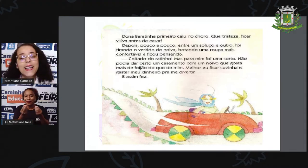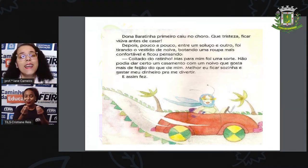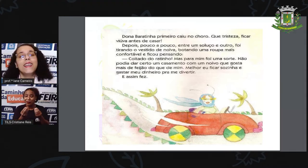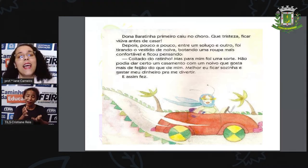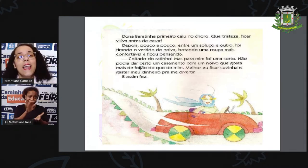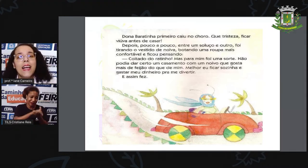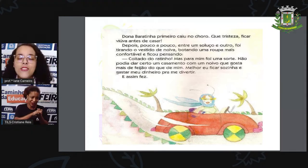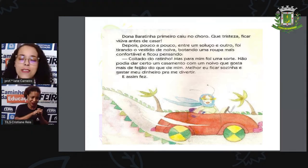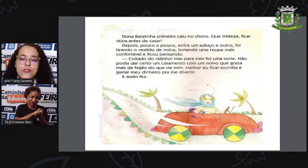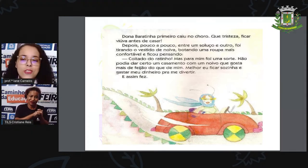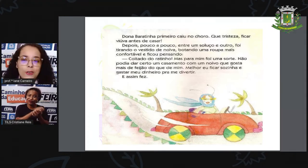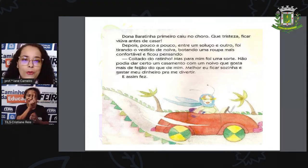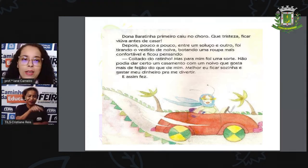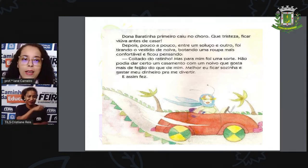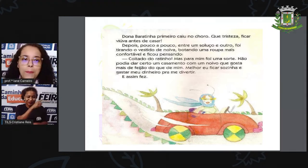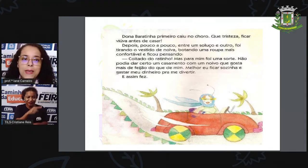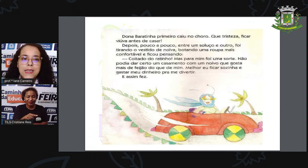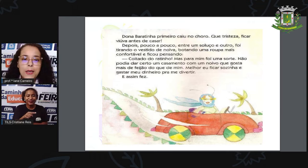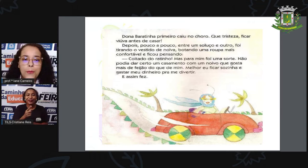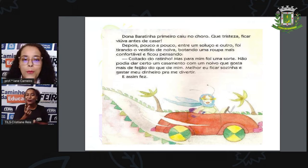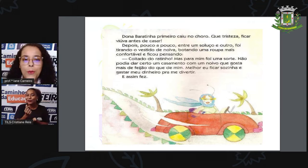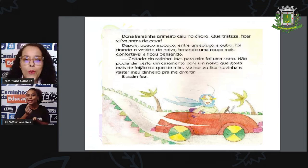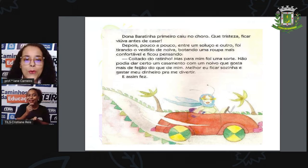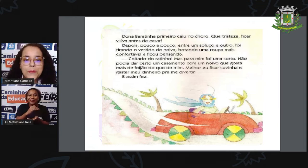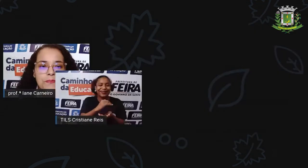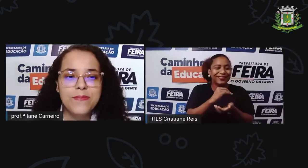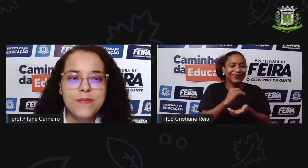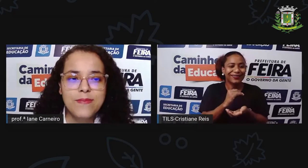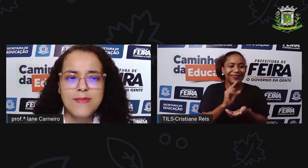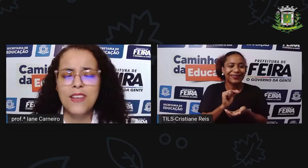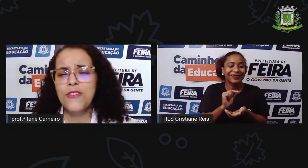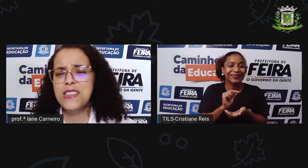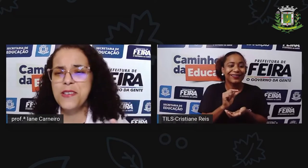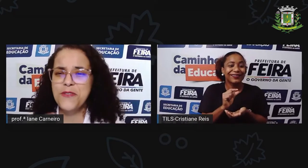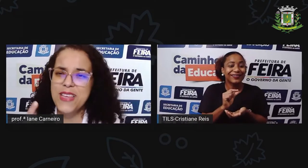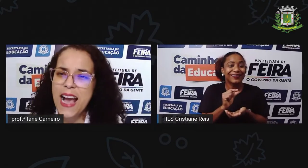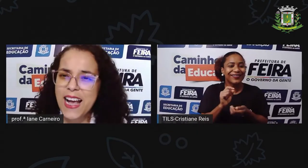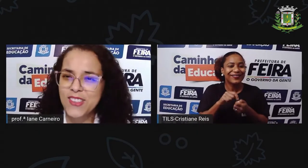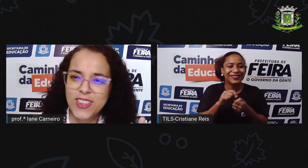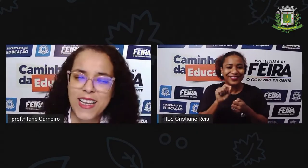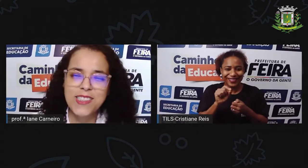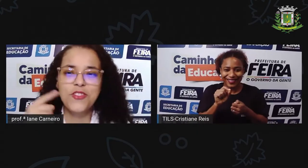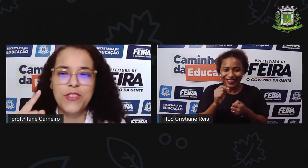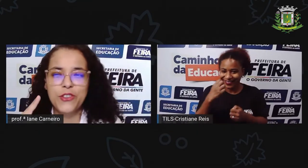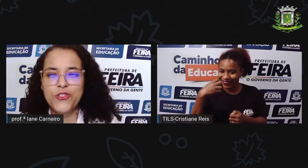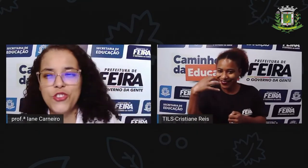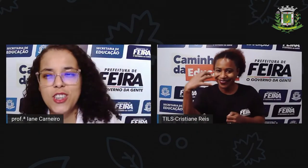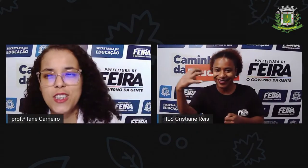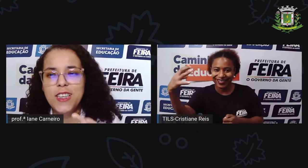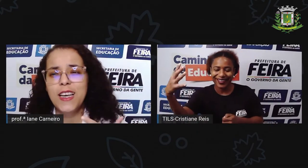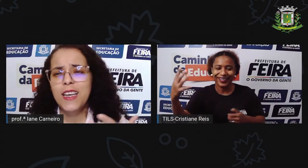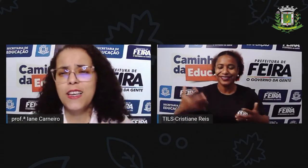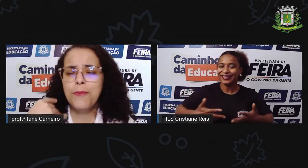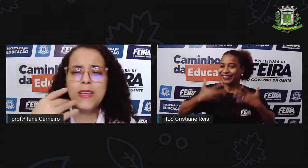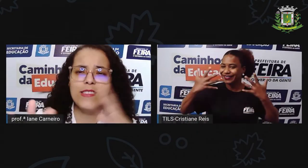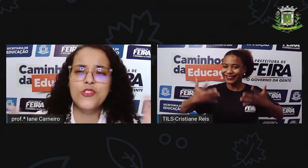né? E ela ia gastar Esse dinheiro com o quê? Pensa aí um pouco Fazer uma viagem Se divertir E assistir